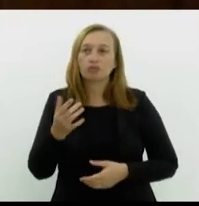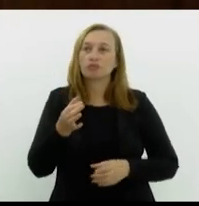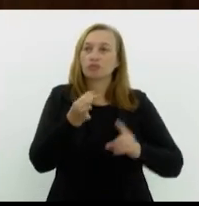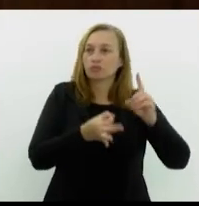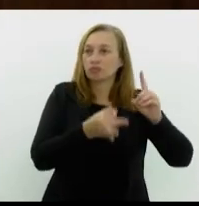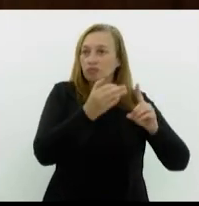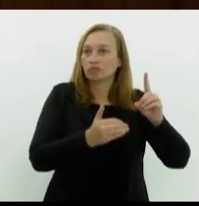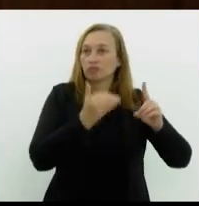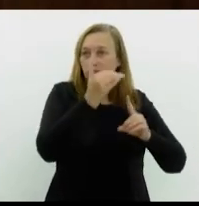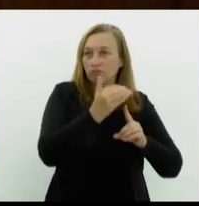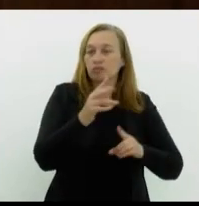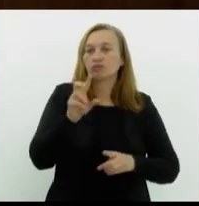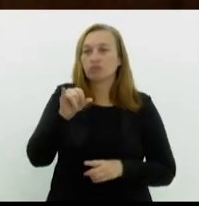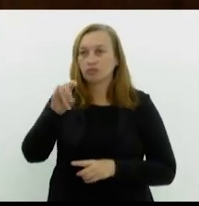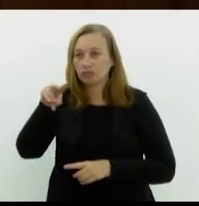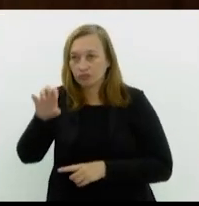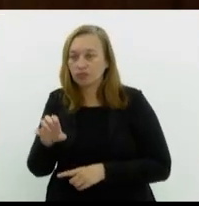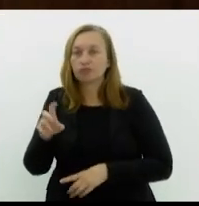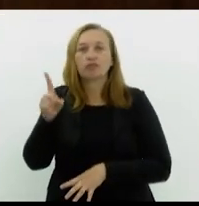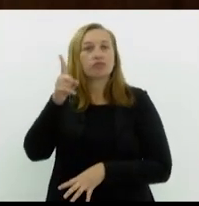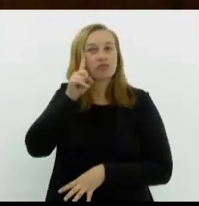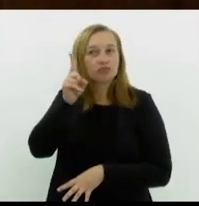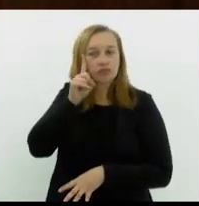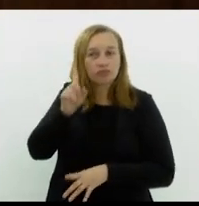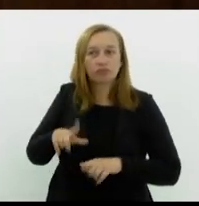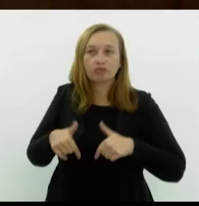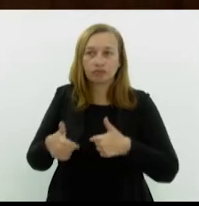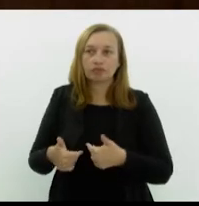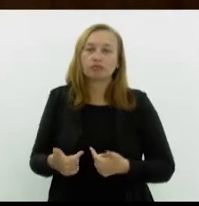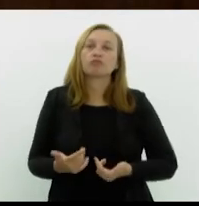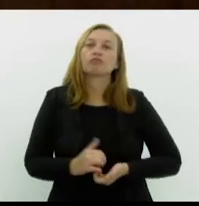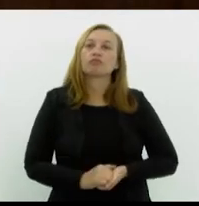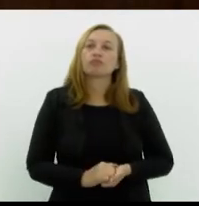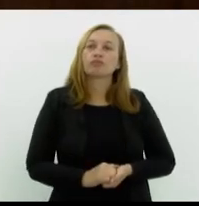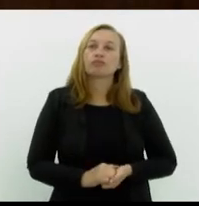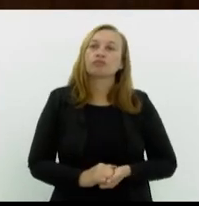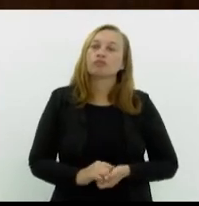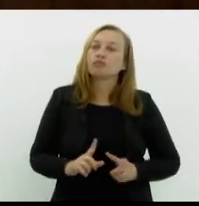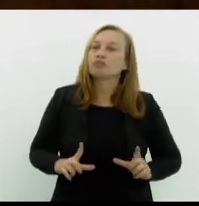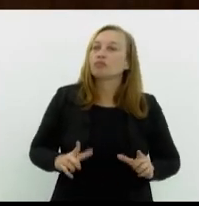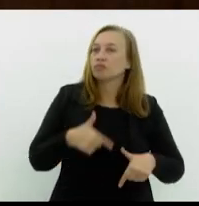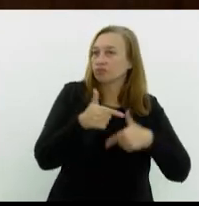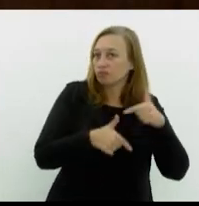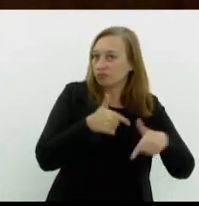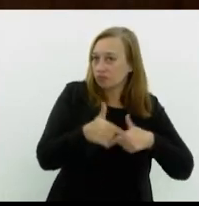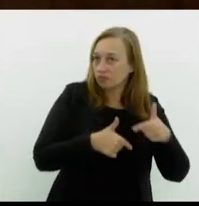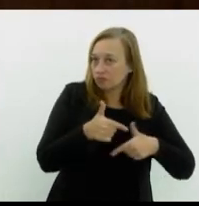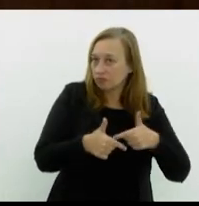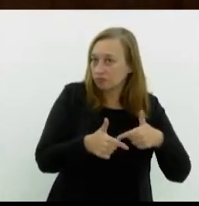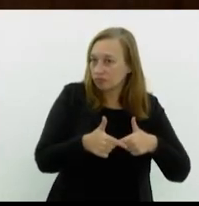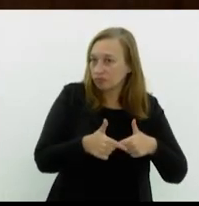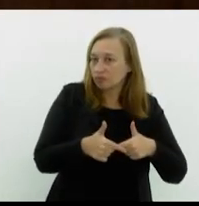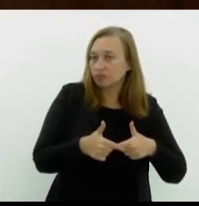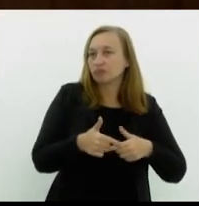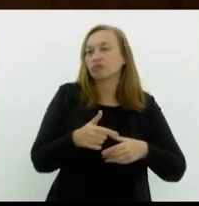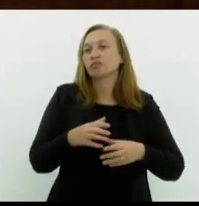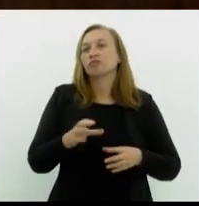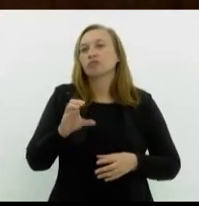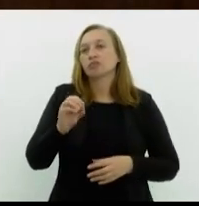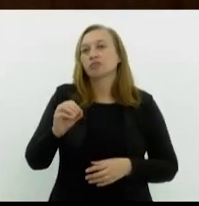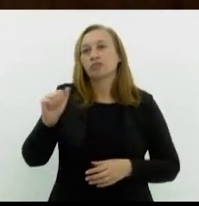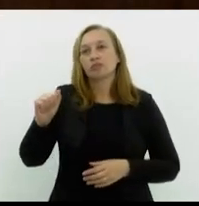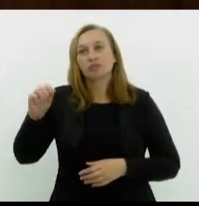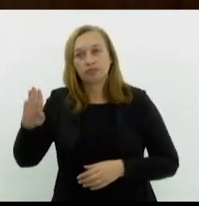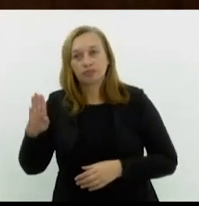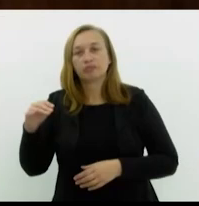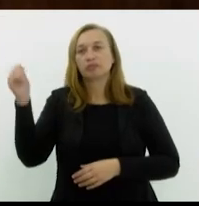desembargadora Ivone Caetano faz isso todos os dias. Faz isso quando atua na Ordem dos Advogados do